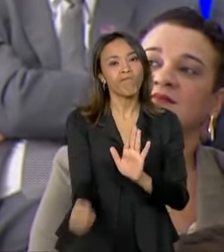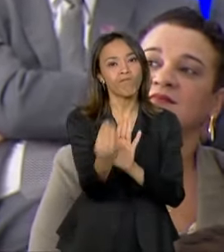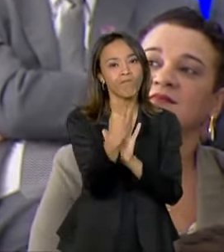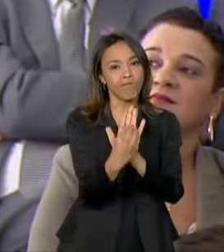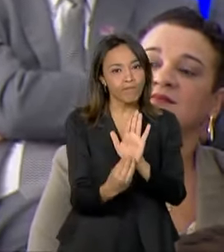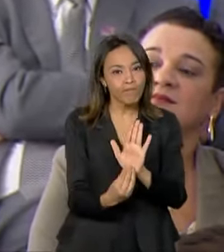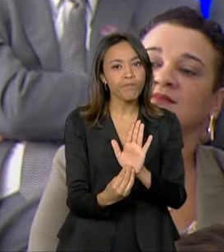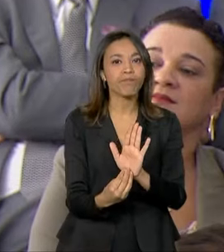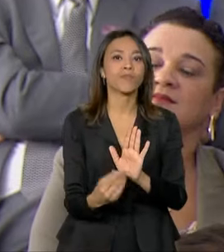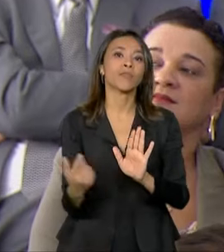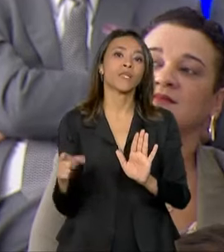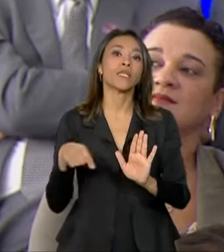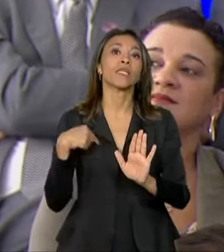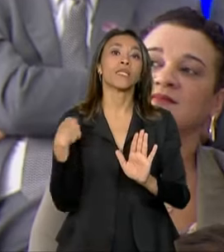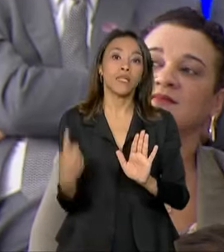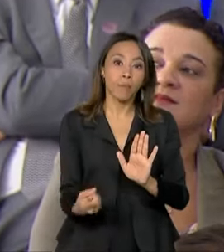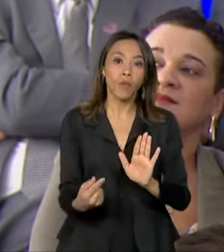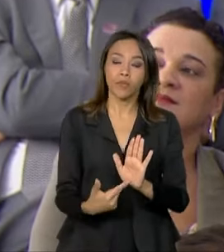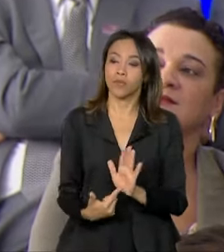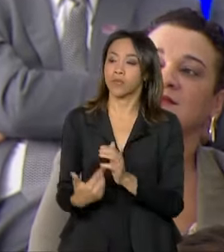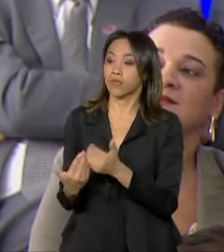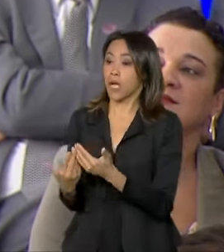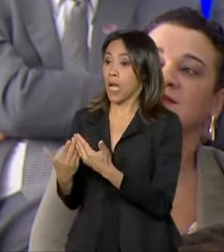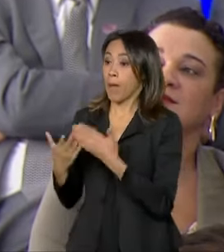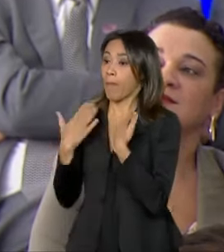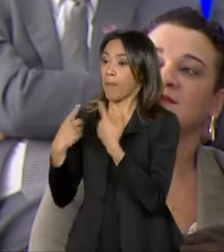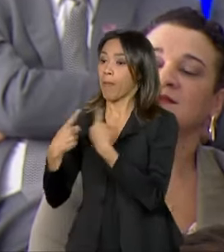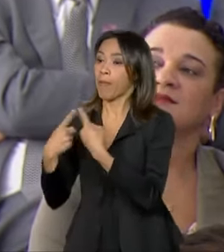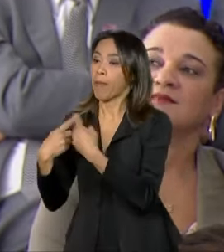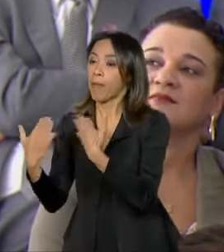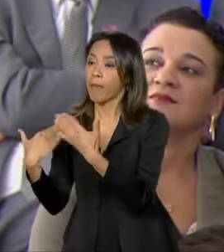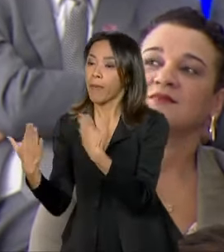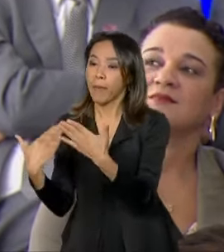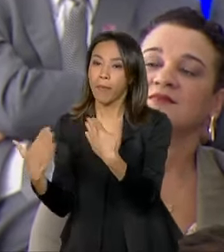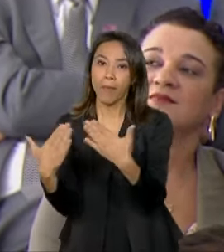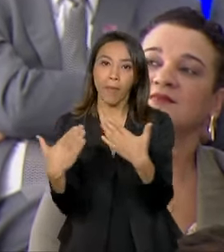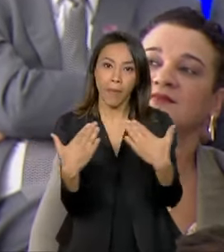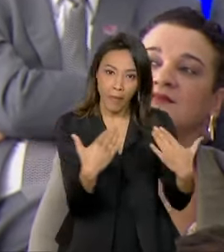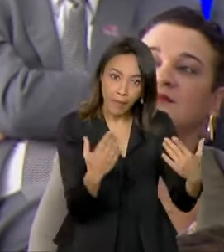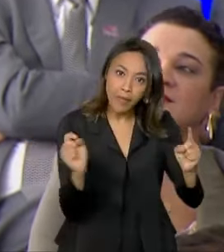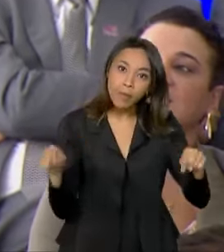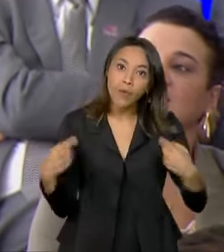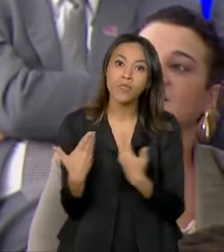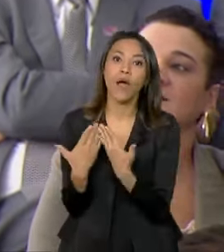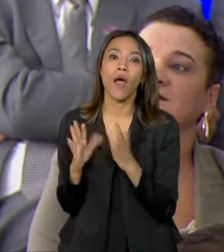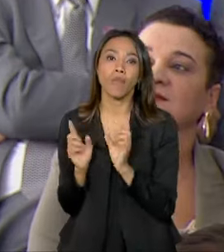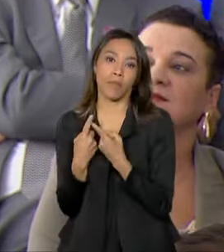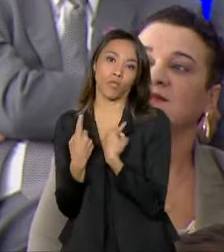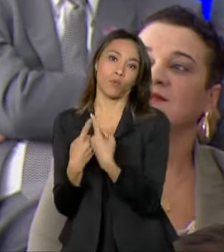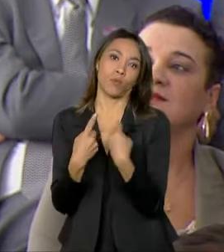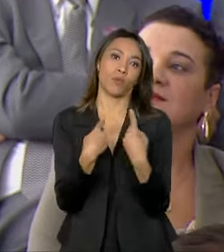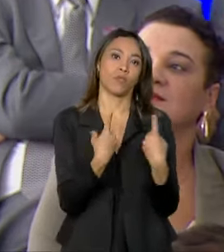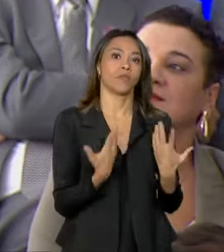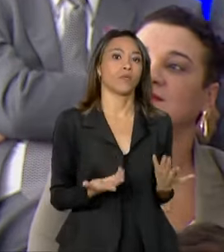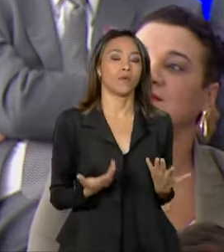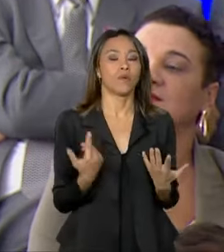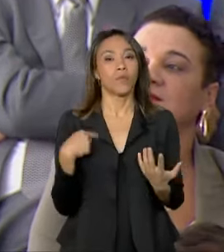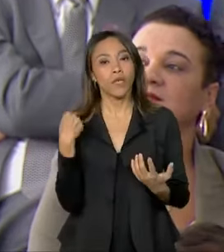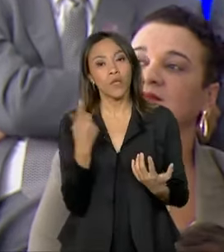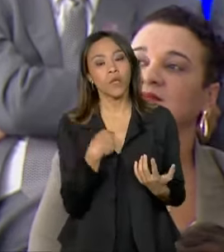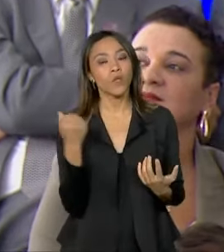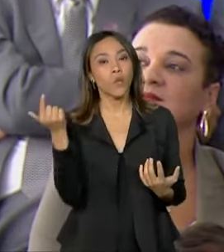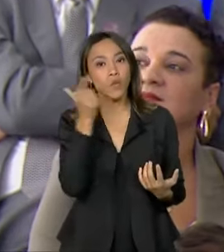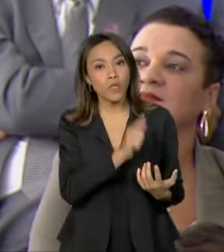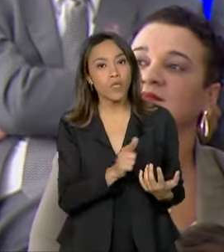pessoa e depois é discutido por muitas pessoas para que a gente possa trazer uma